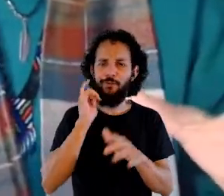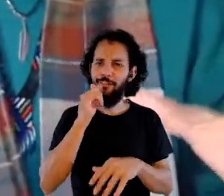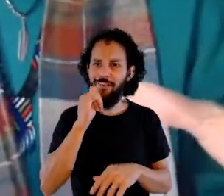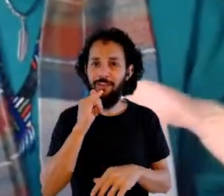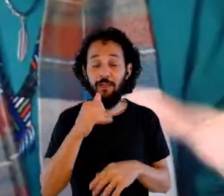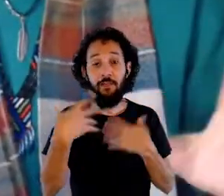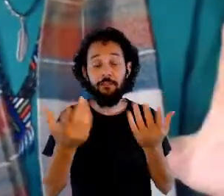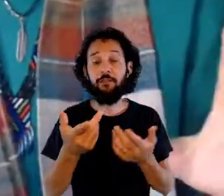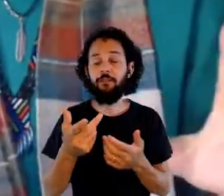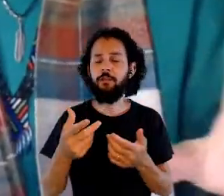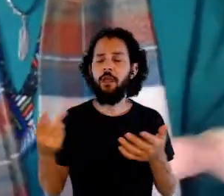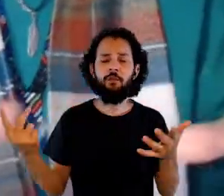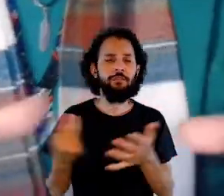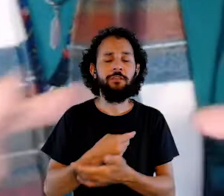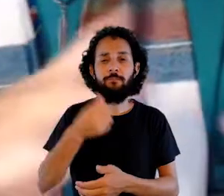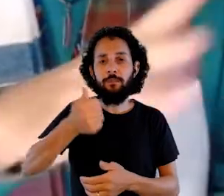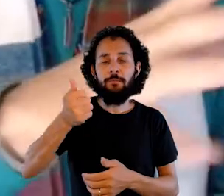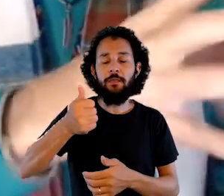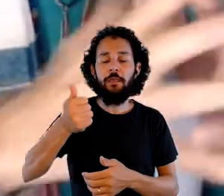lá da Sibéria,